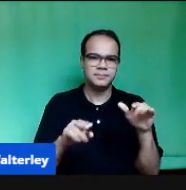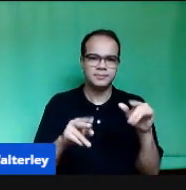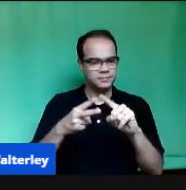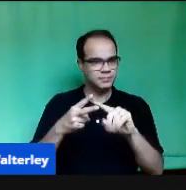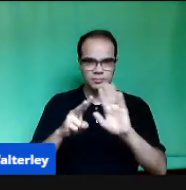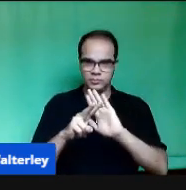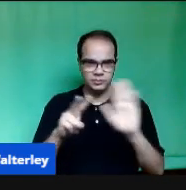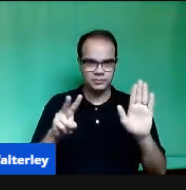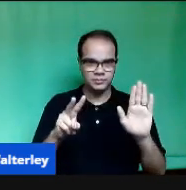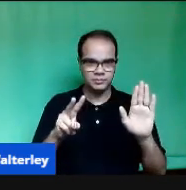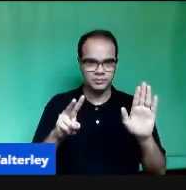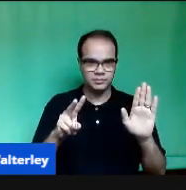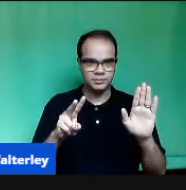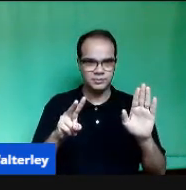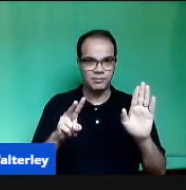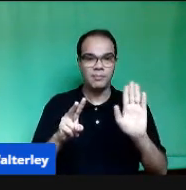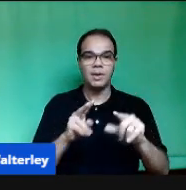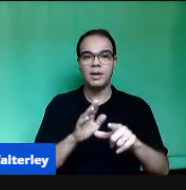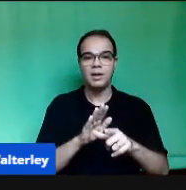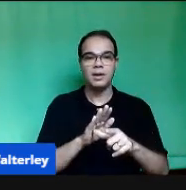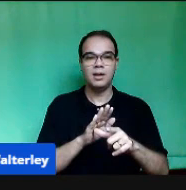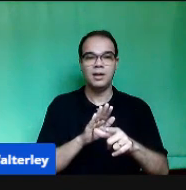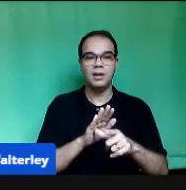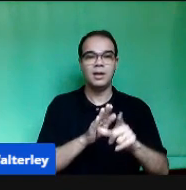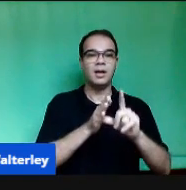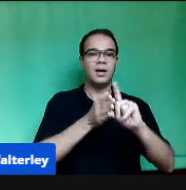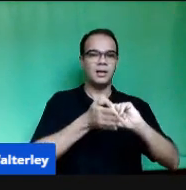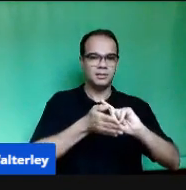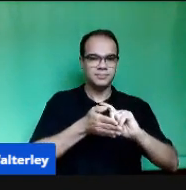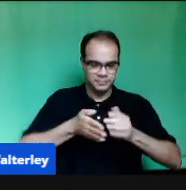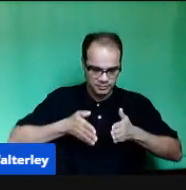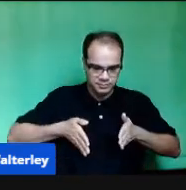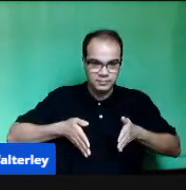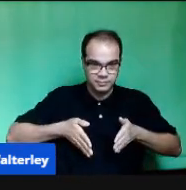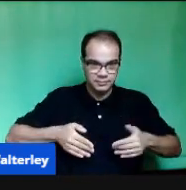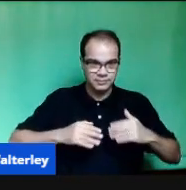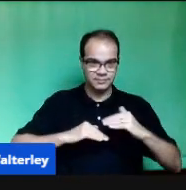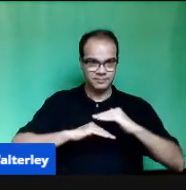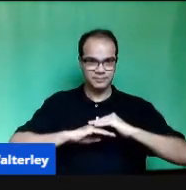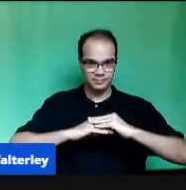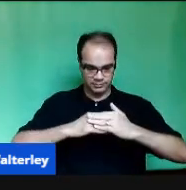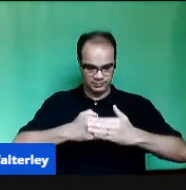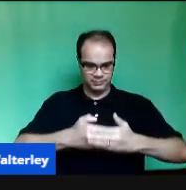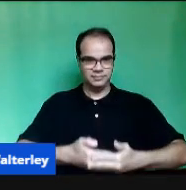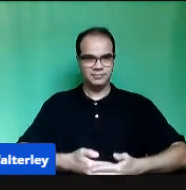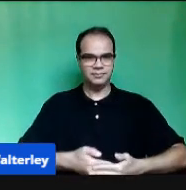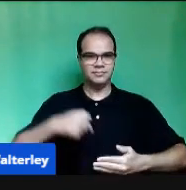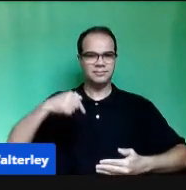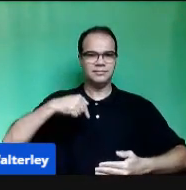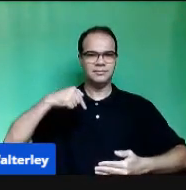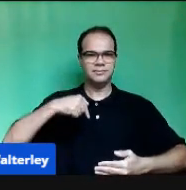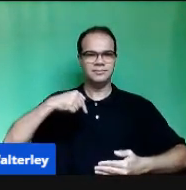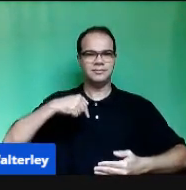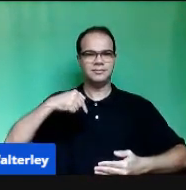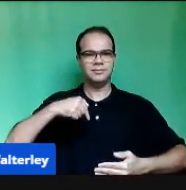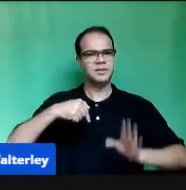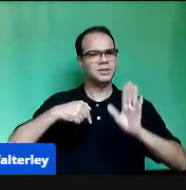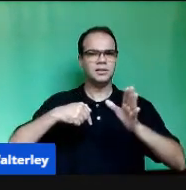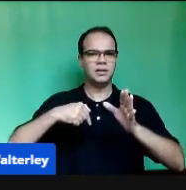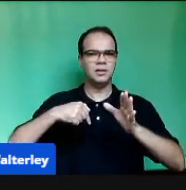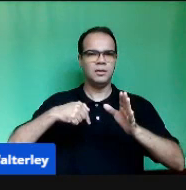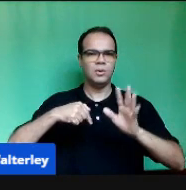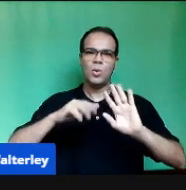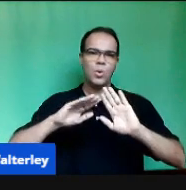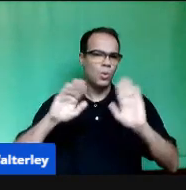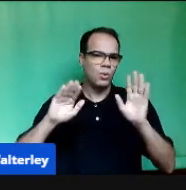antes dele sair da barriga da sua mãe, ele... já tem aí uma imposição sobre o gênero.